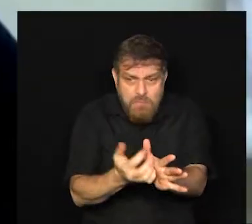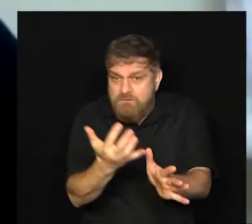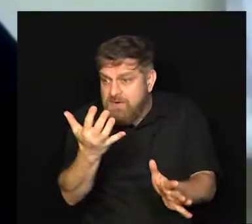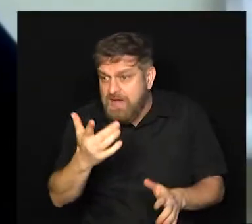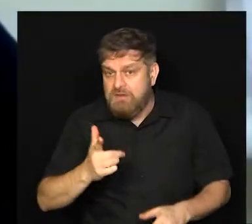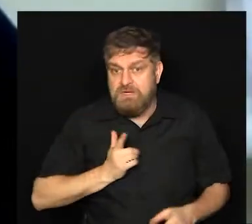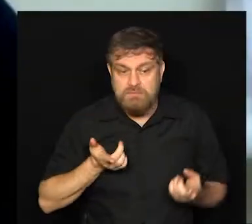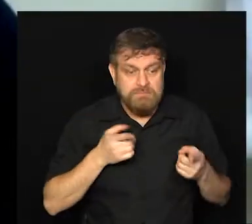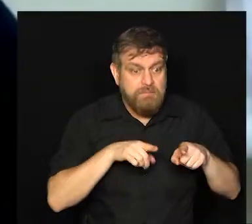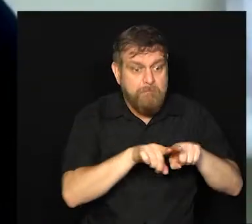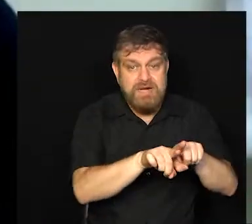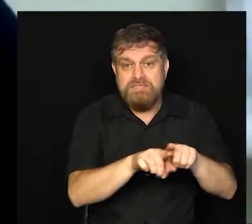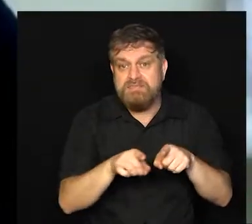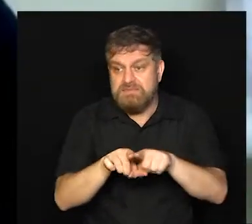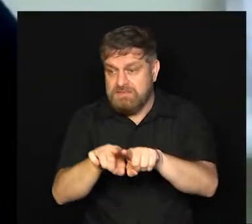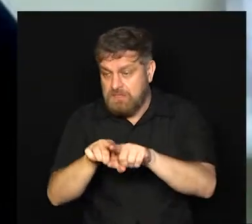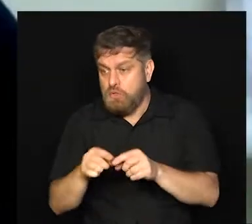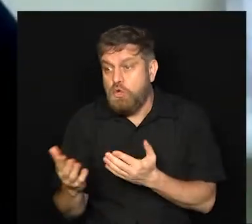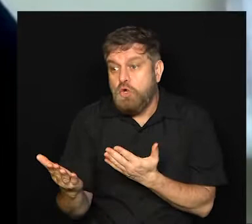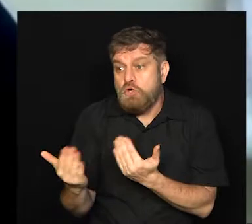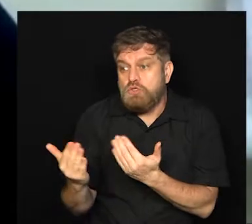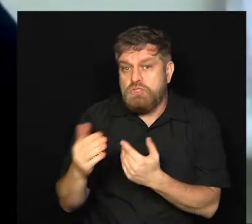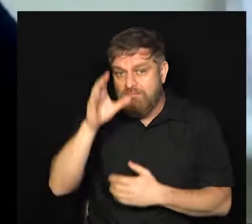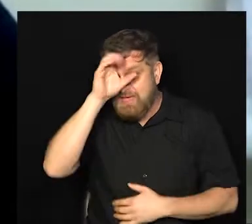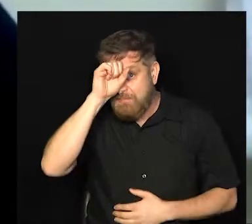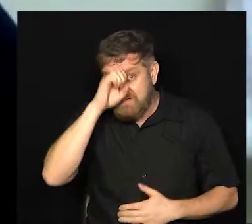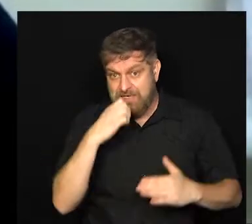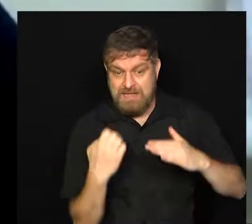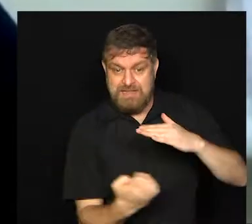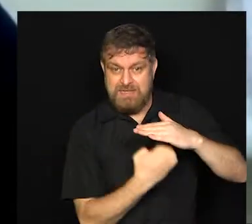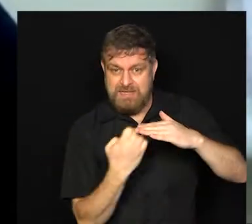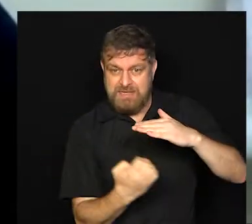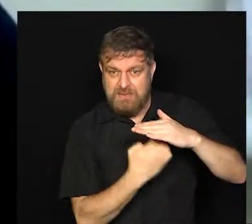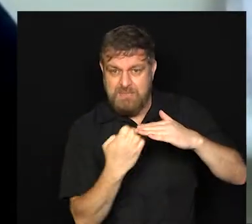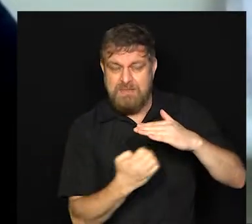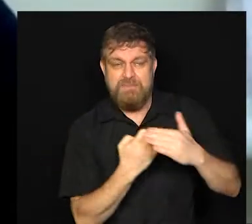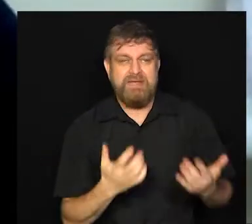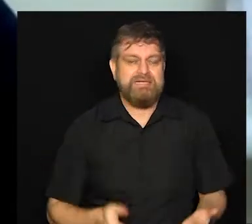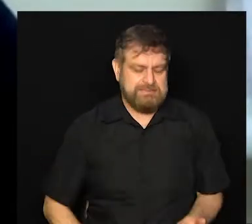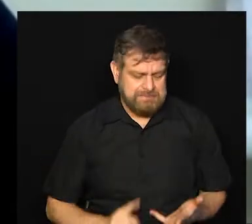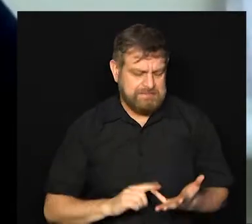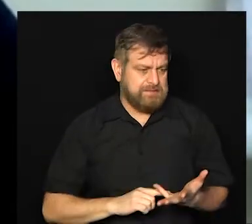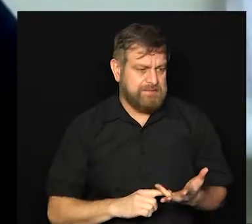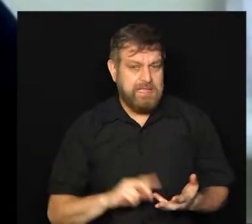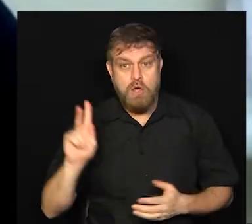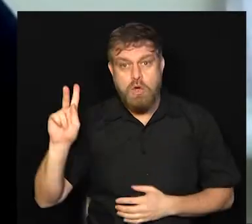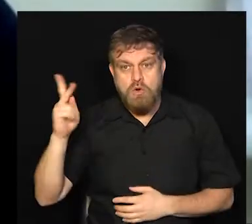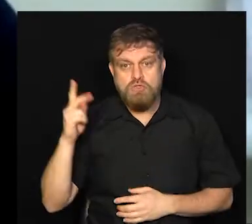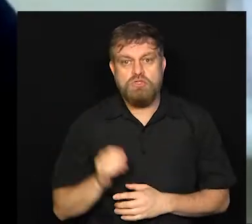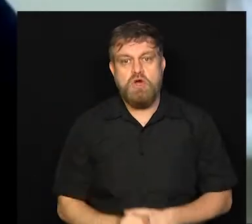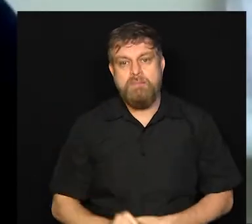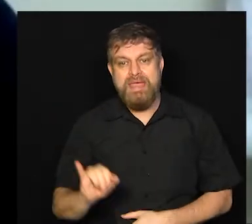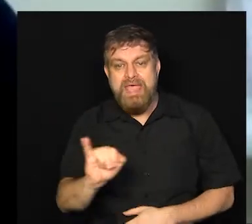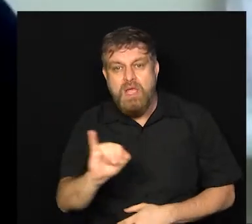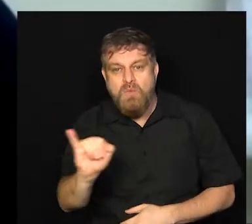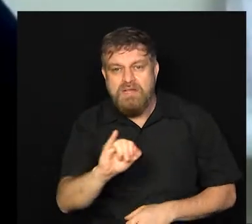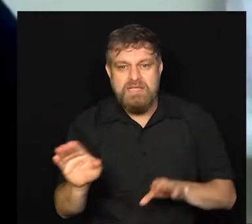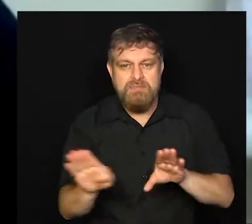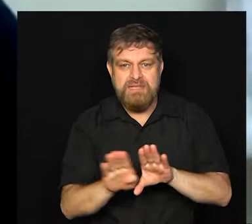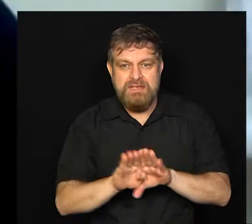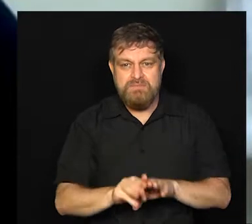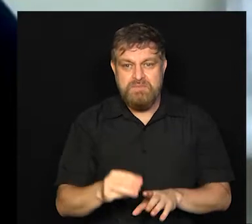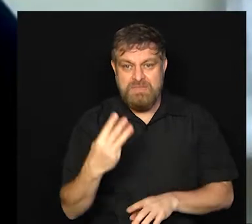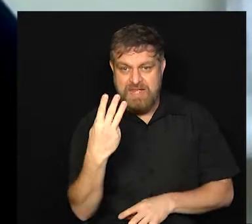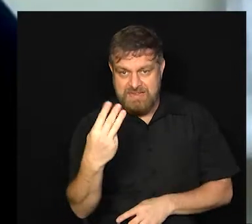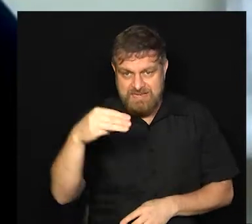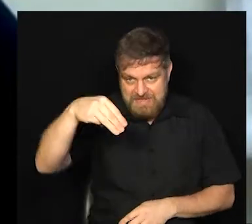como parceiros do Jovem Aprendiz, a empresa Bookman, o Iguatemi, a TNT, a 3M,